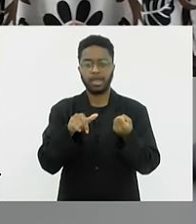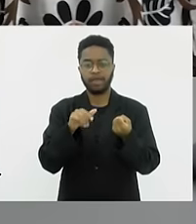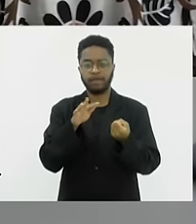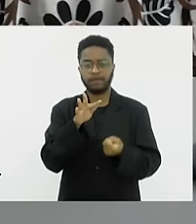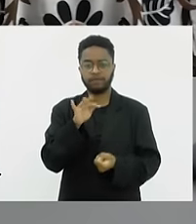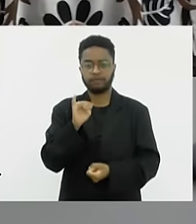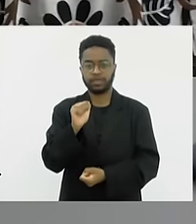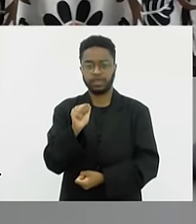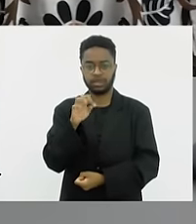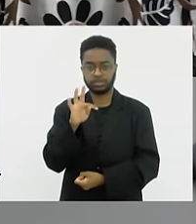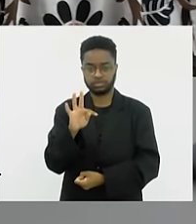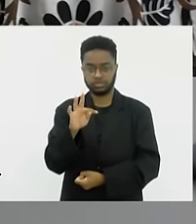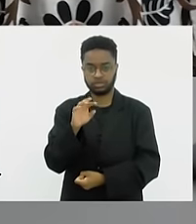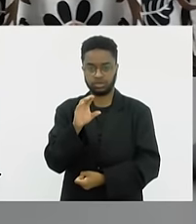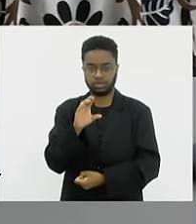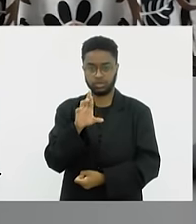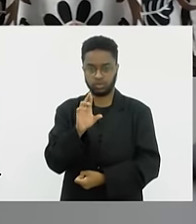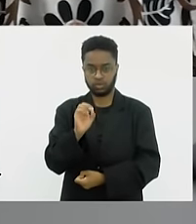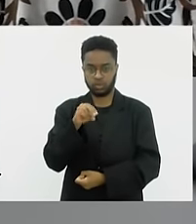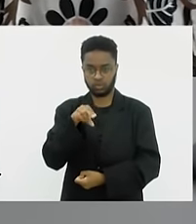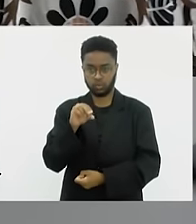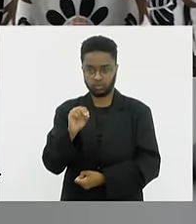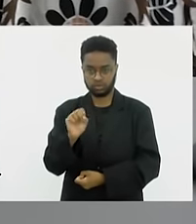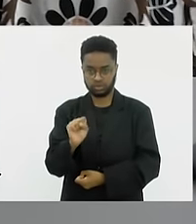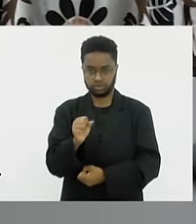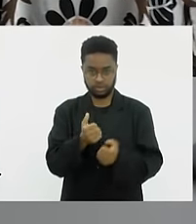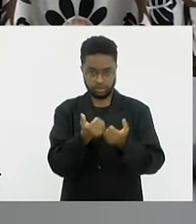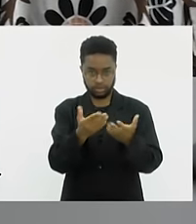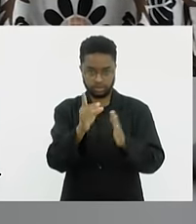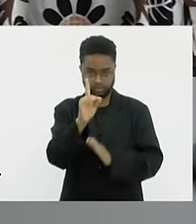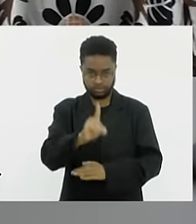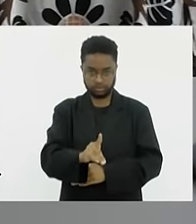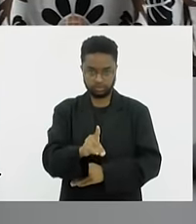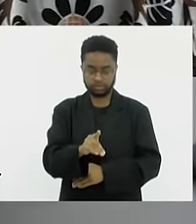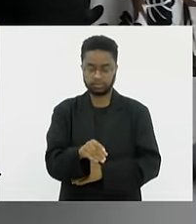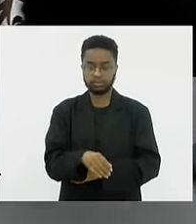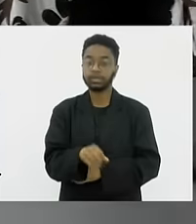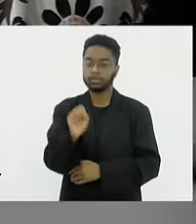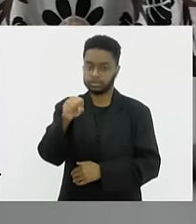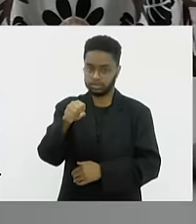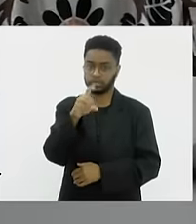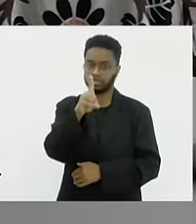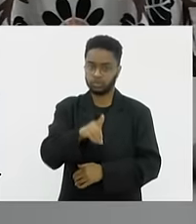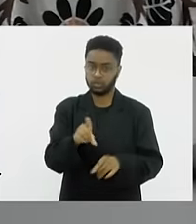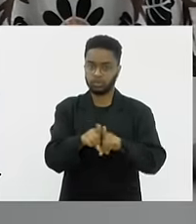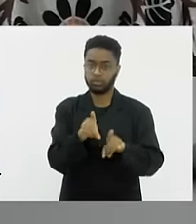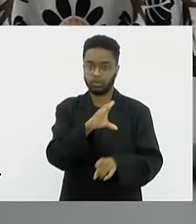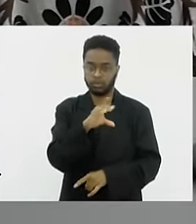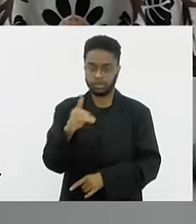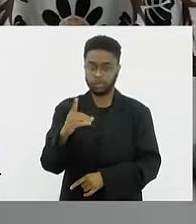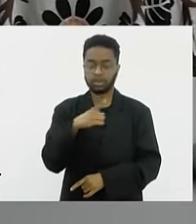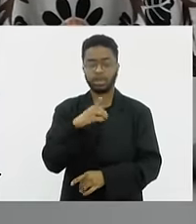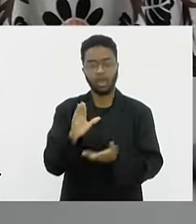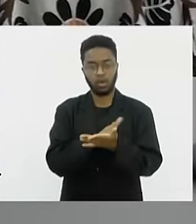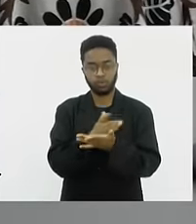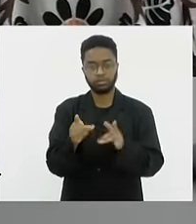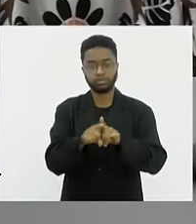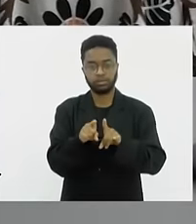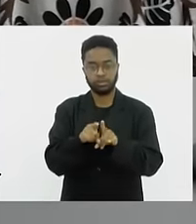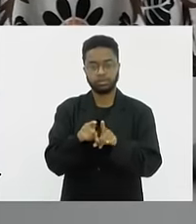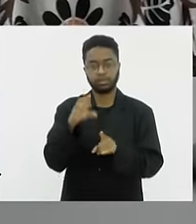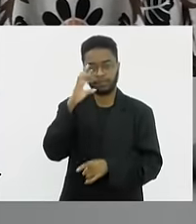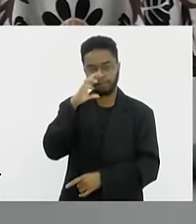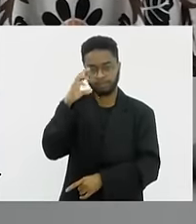Cronos. Para os diretores? É, diretor e coordenador. E tem muitos veículos na fiscalização,